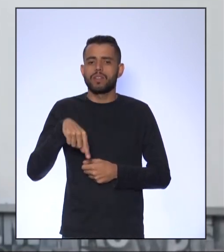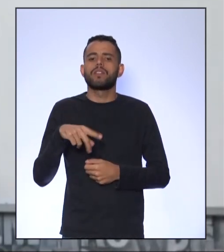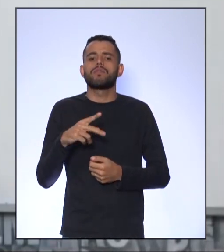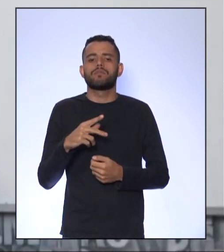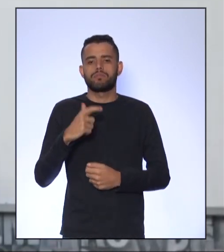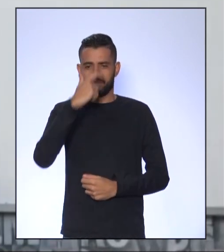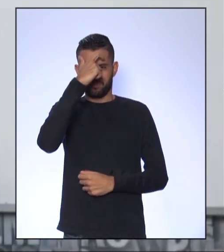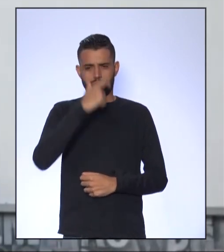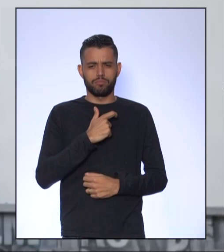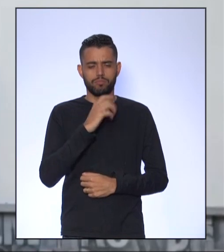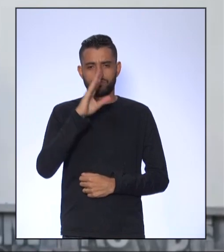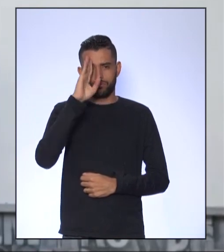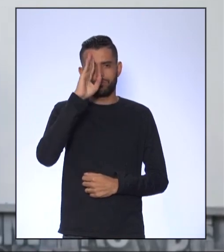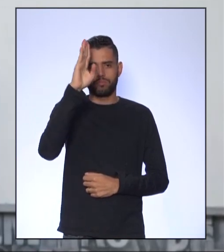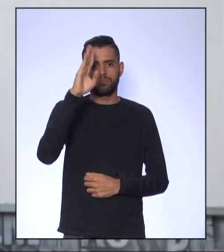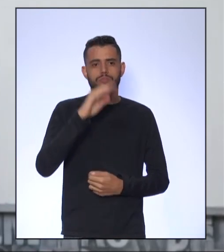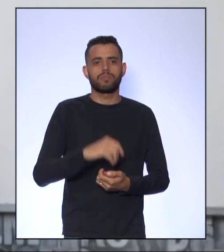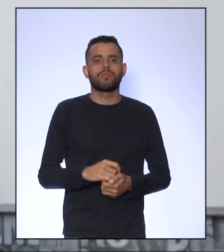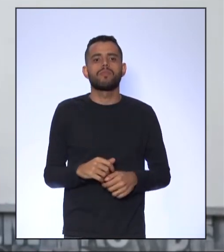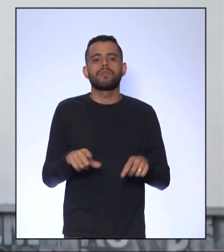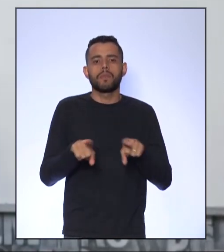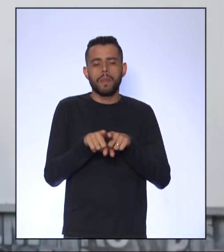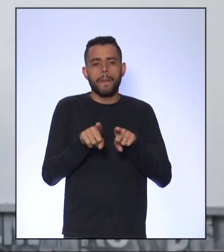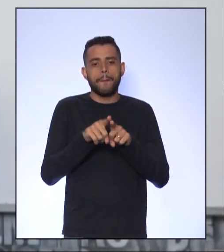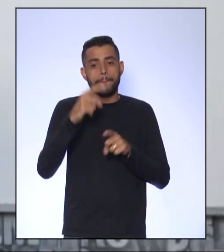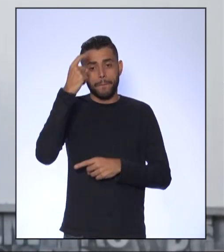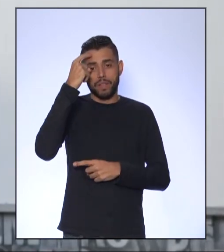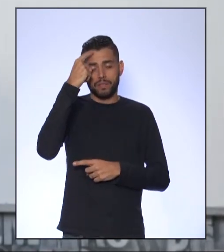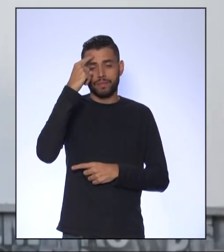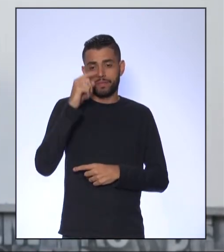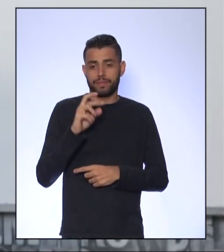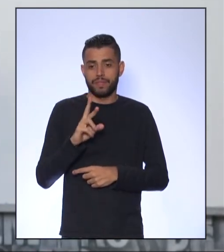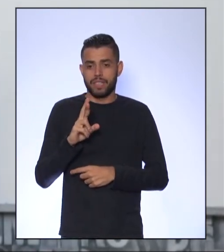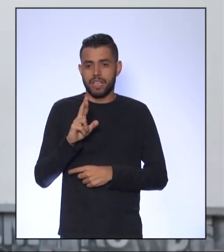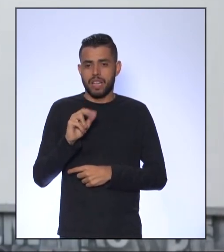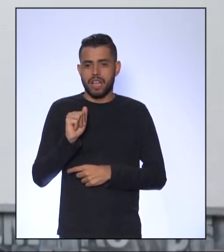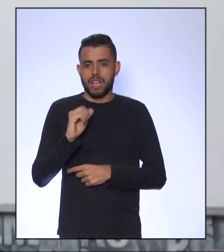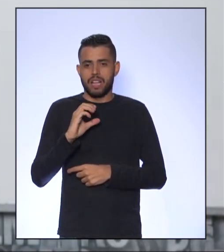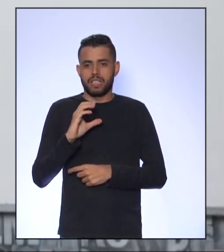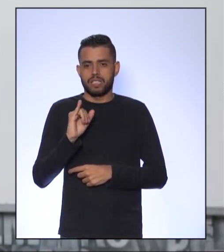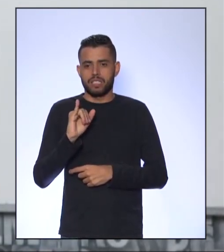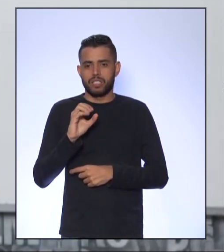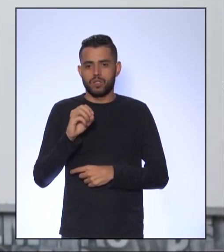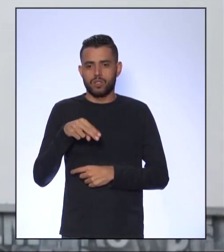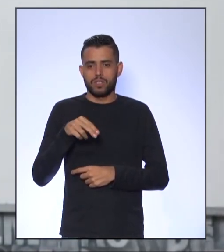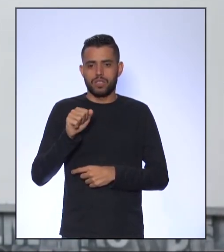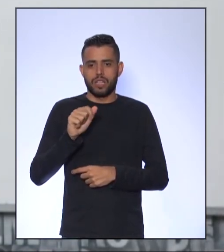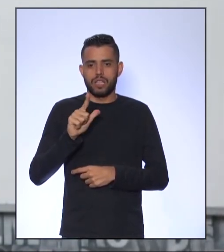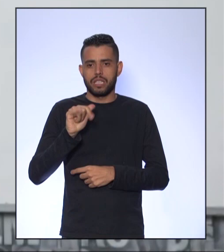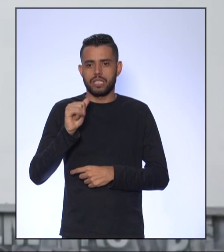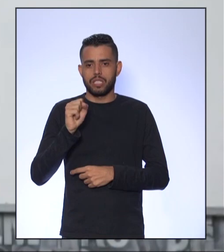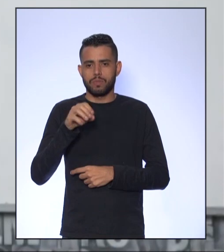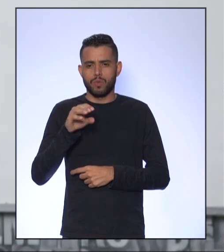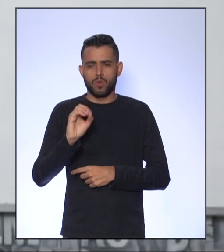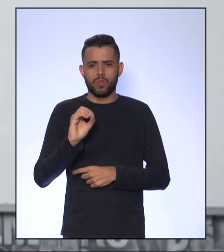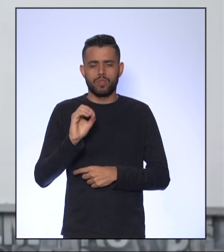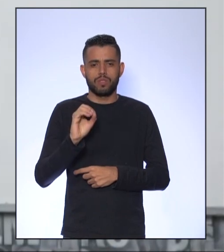como grande elemento, e quando eu penso em racionalismo, eu vou ter aqui a